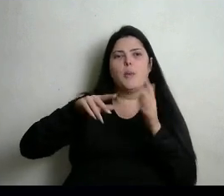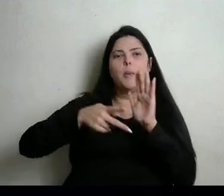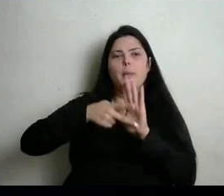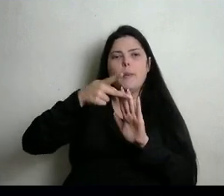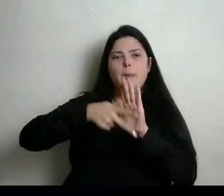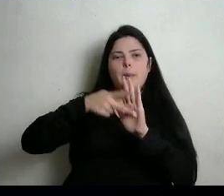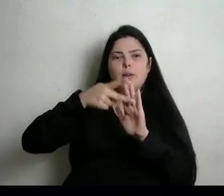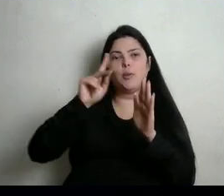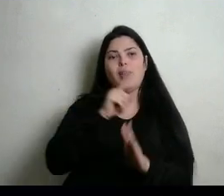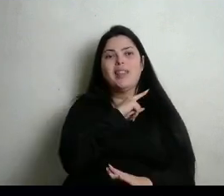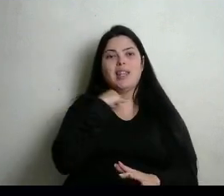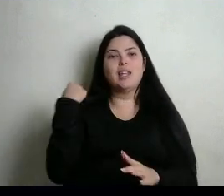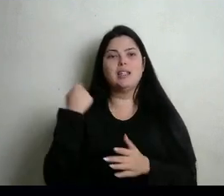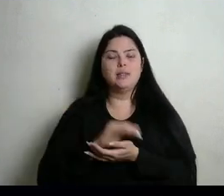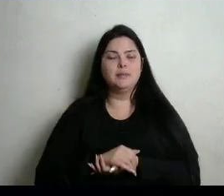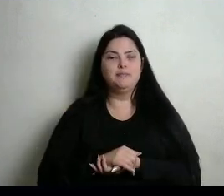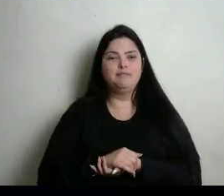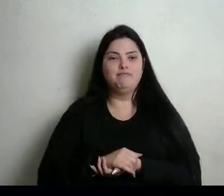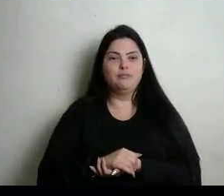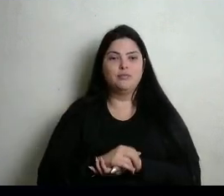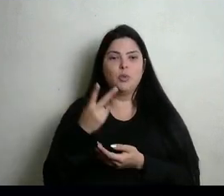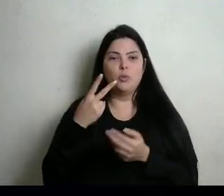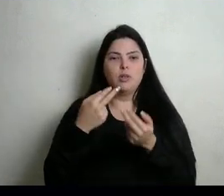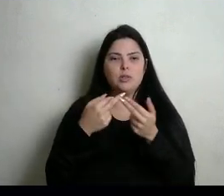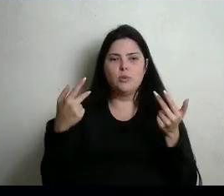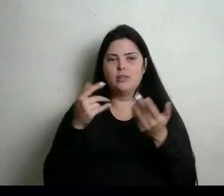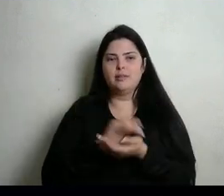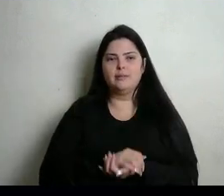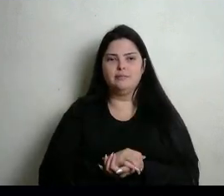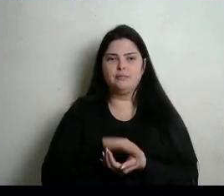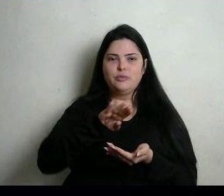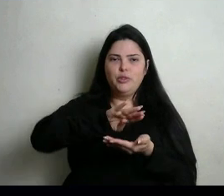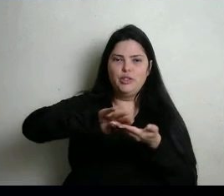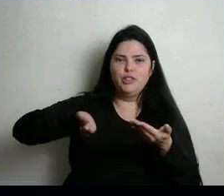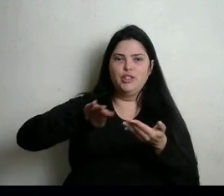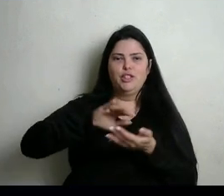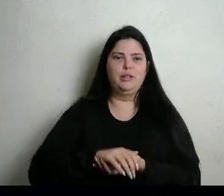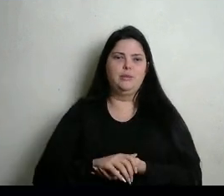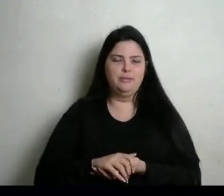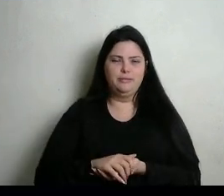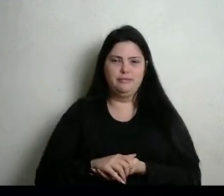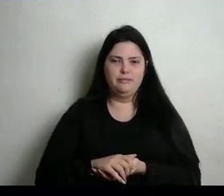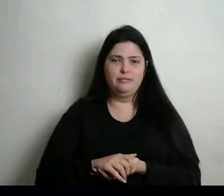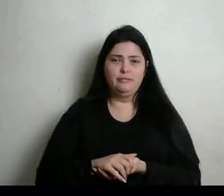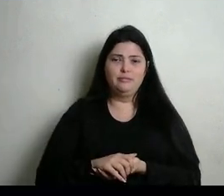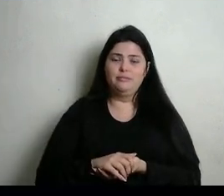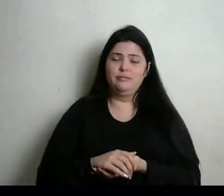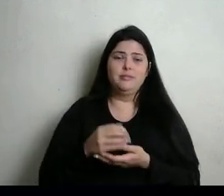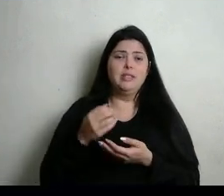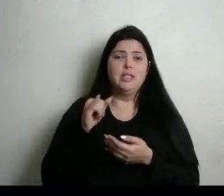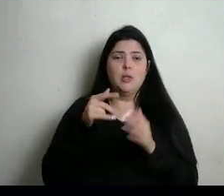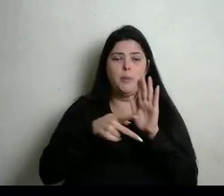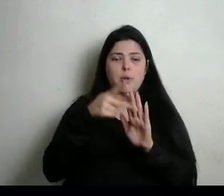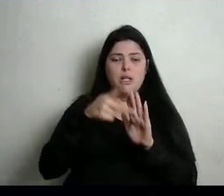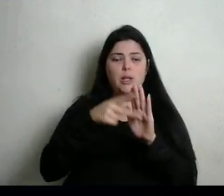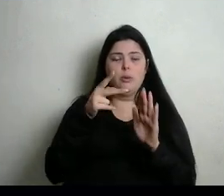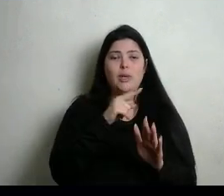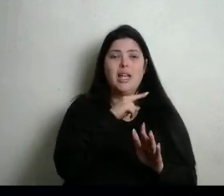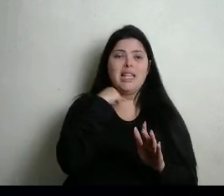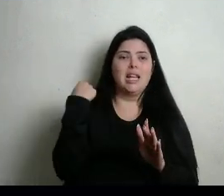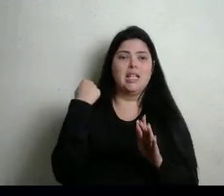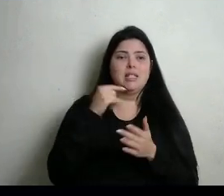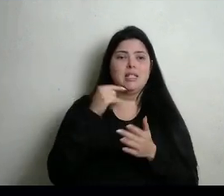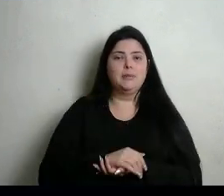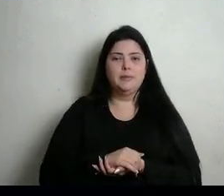atrasa? Existem duas coisas assim, ó, que já são chutadas para fora quando o